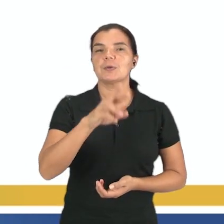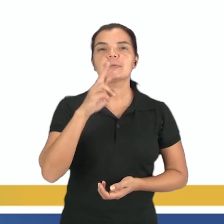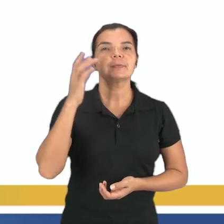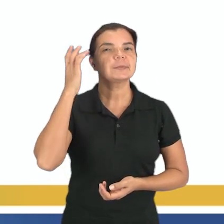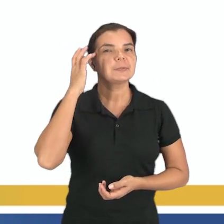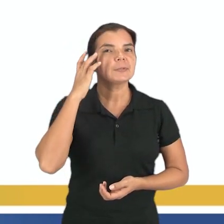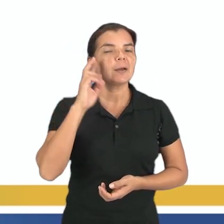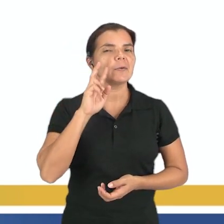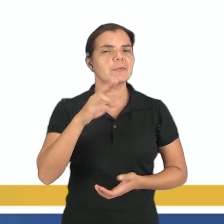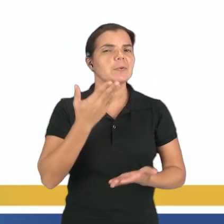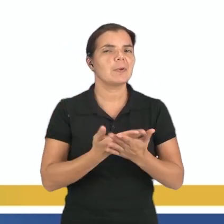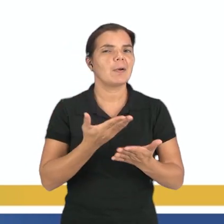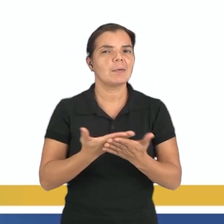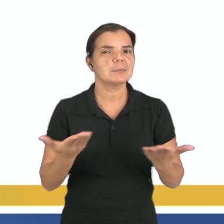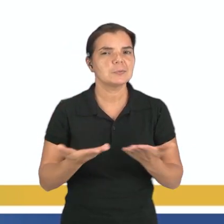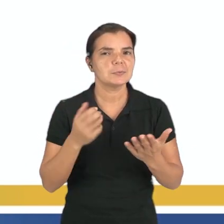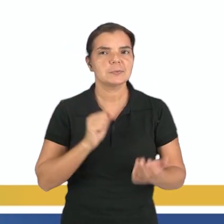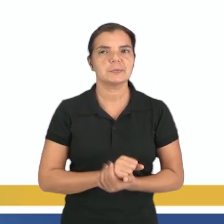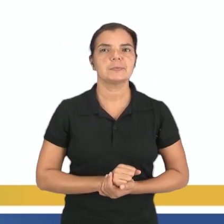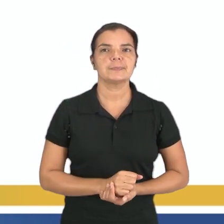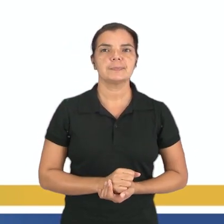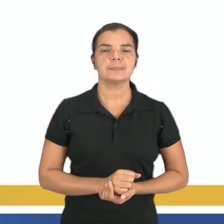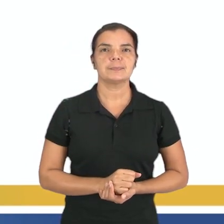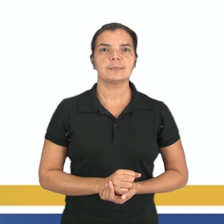a gente viu mesmo na aula de hoje?